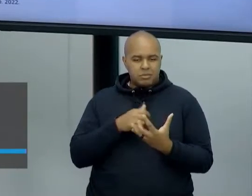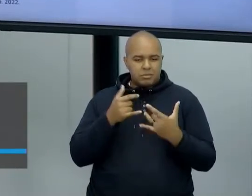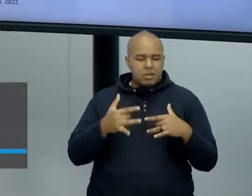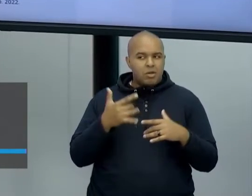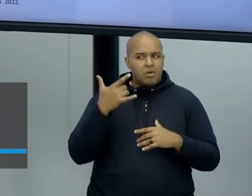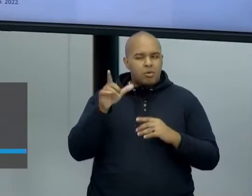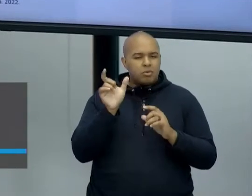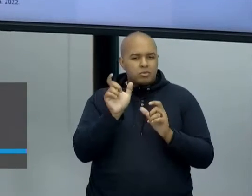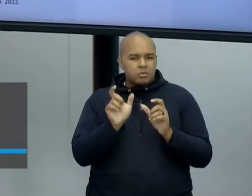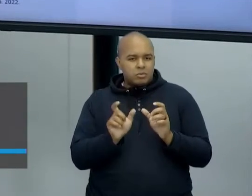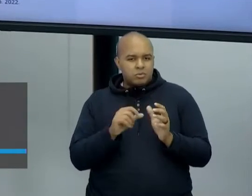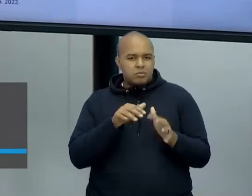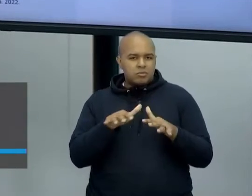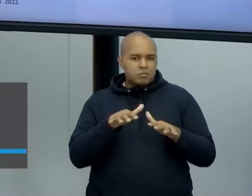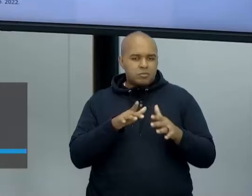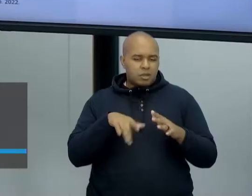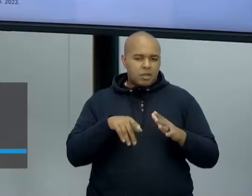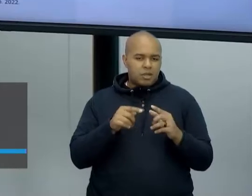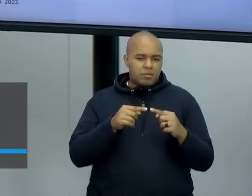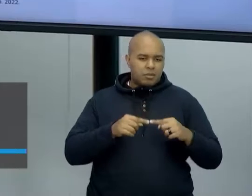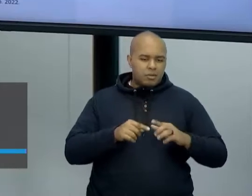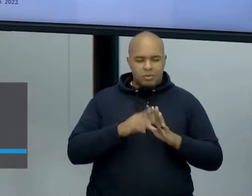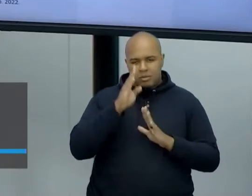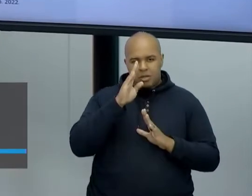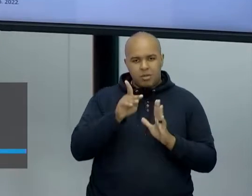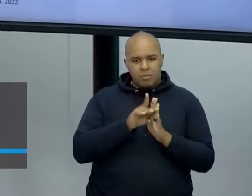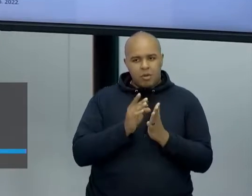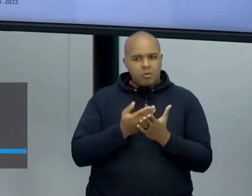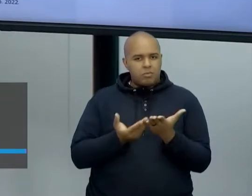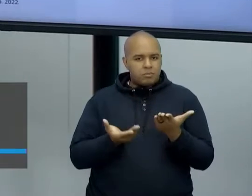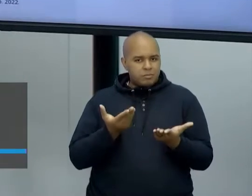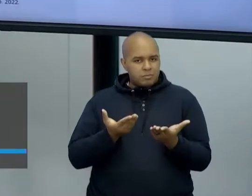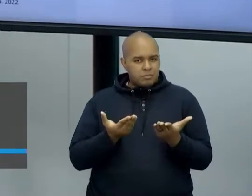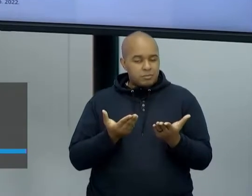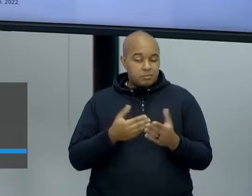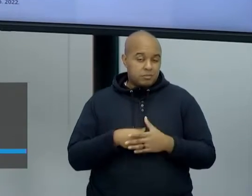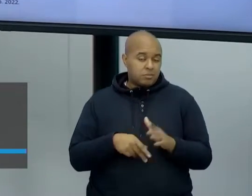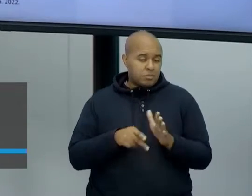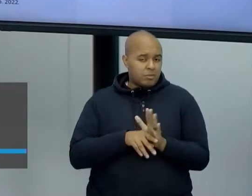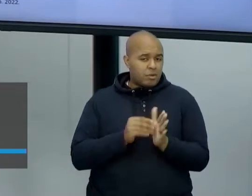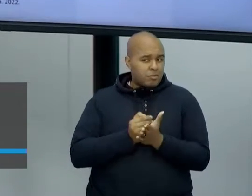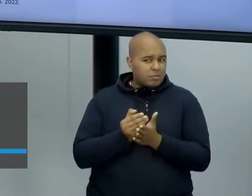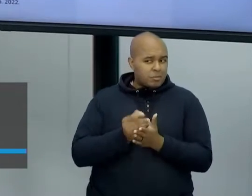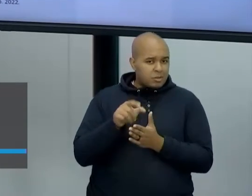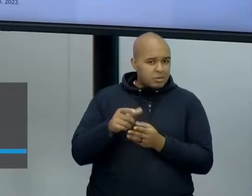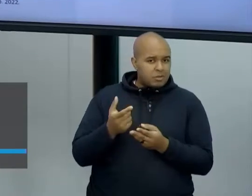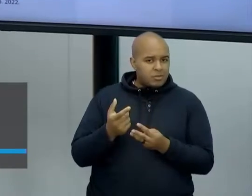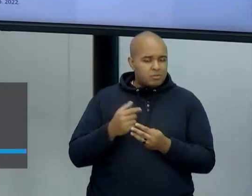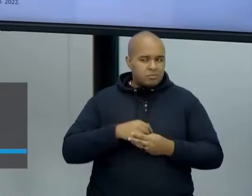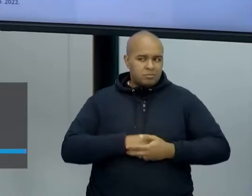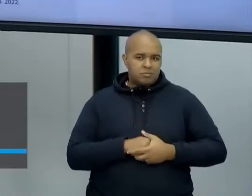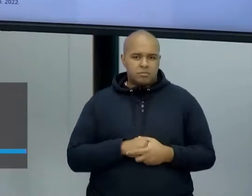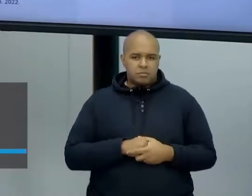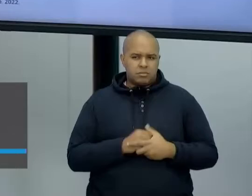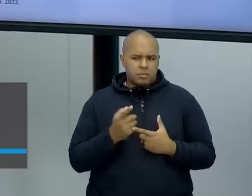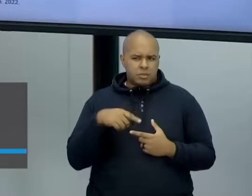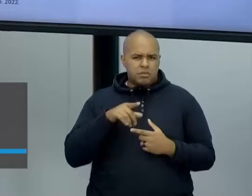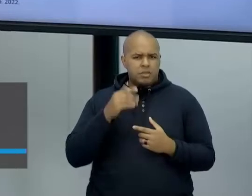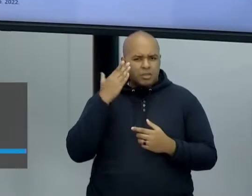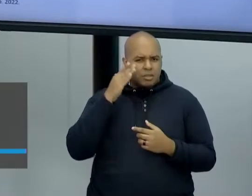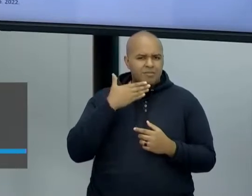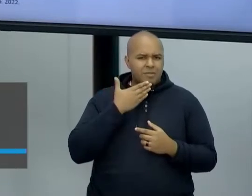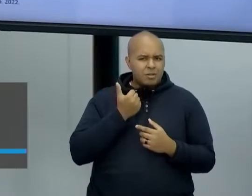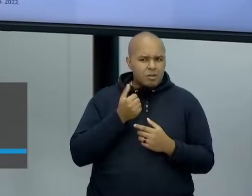sobre outros tipos de movimento que se relacionam diretamente com o equilíbrio. Para começar, a gente vai